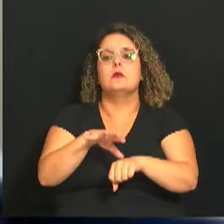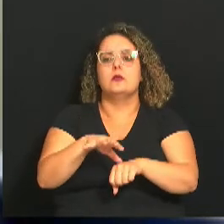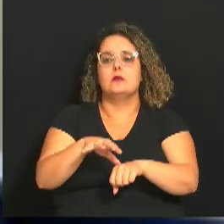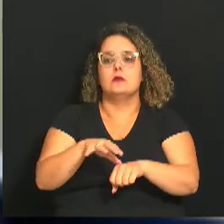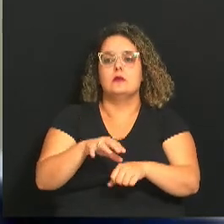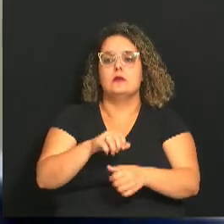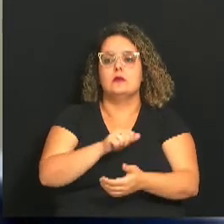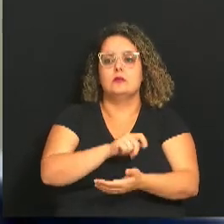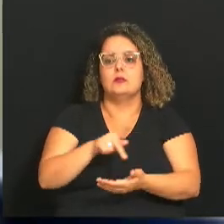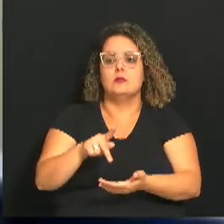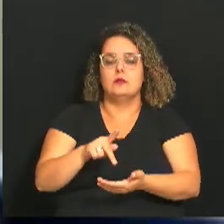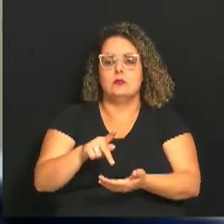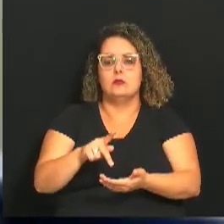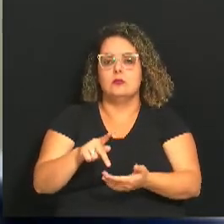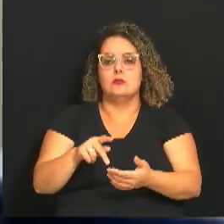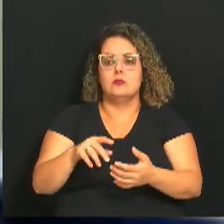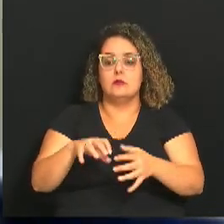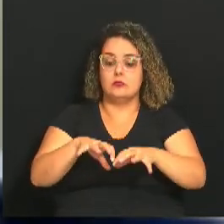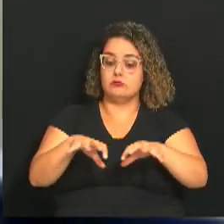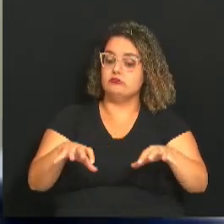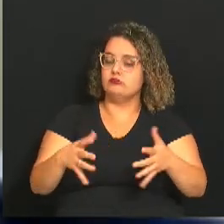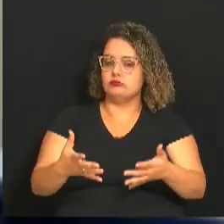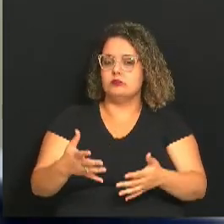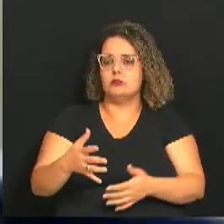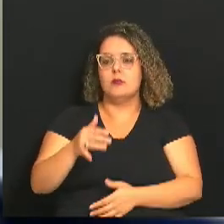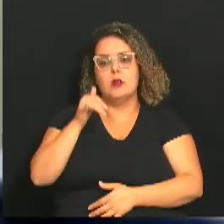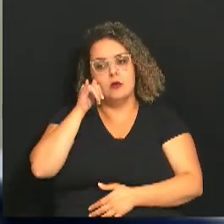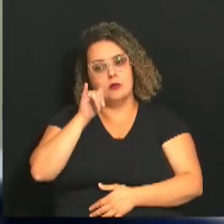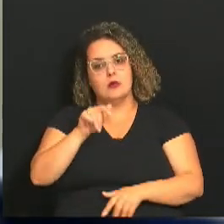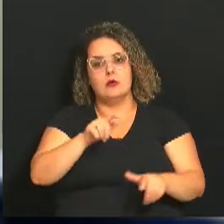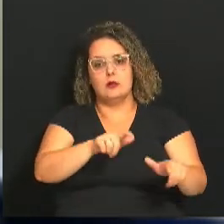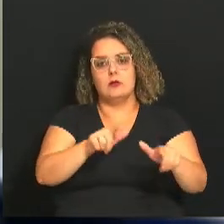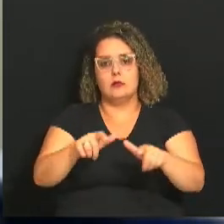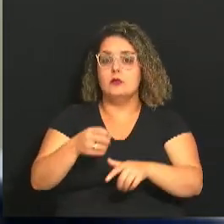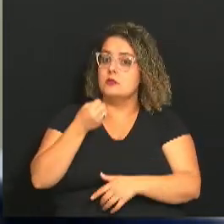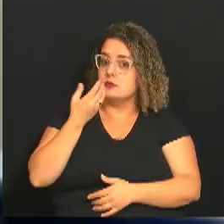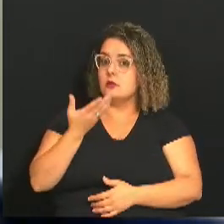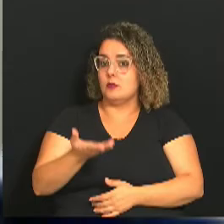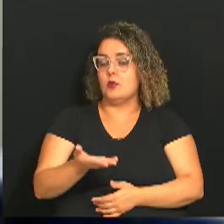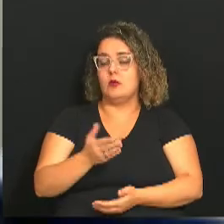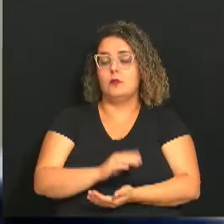de águas. Evitaria o local, né? Isso é muito bom.